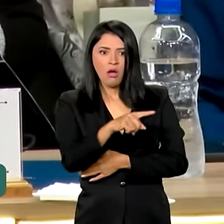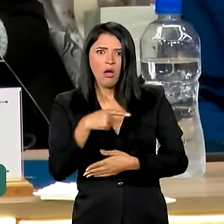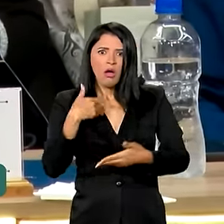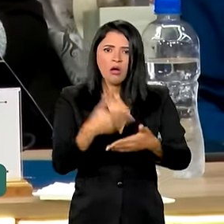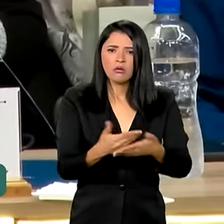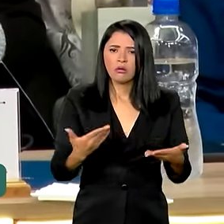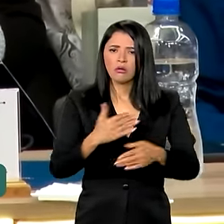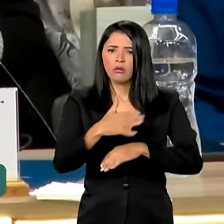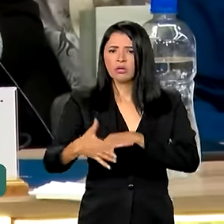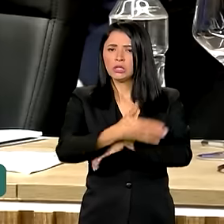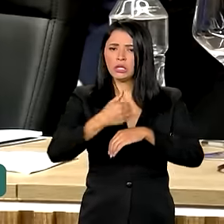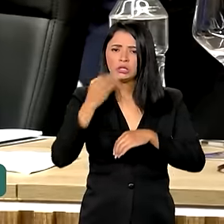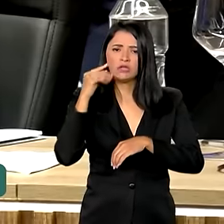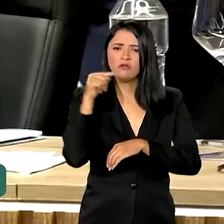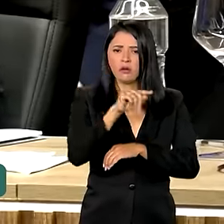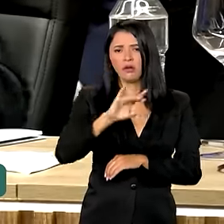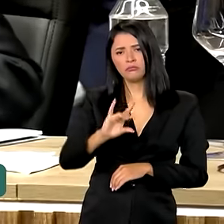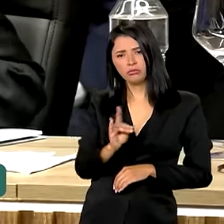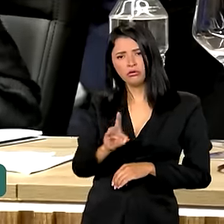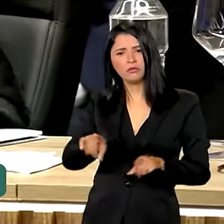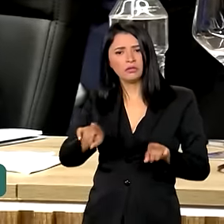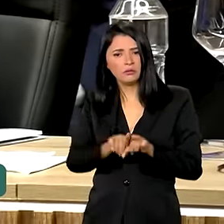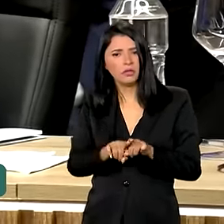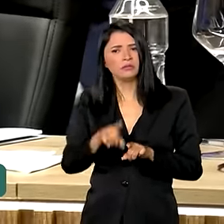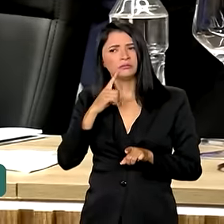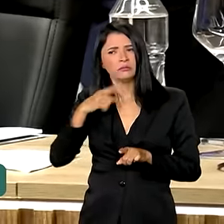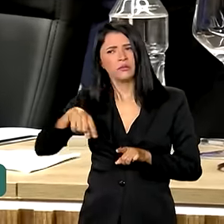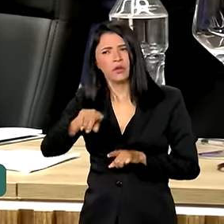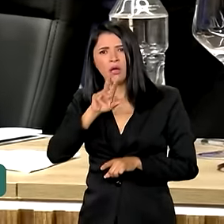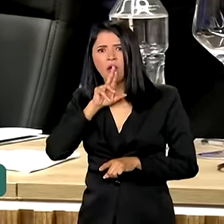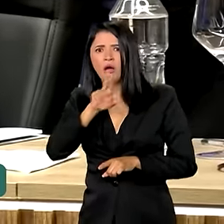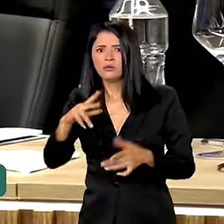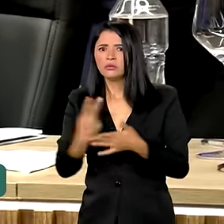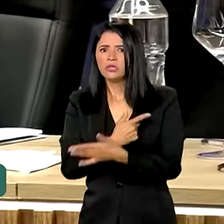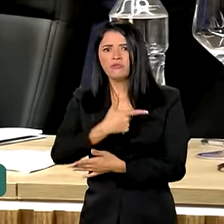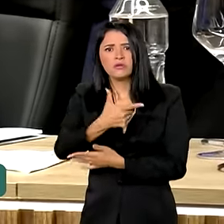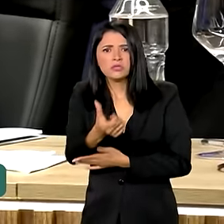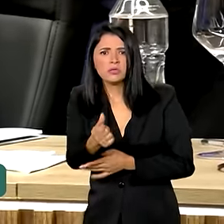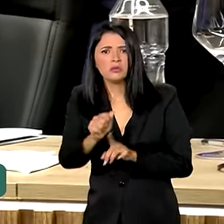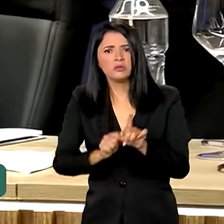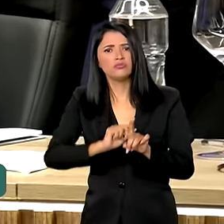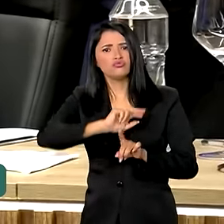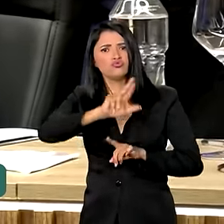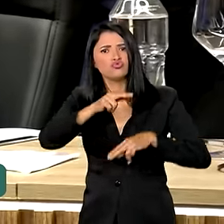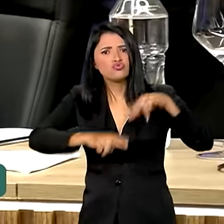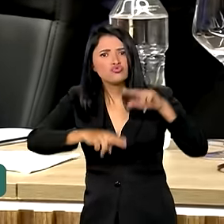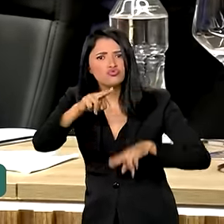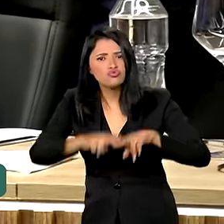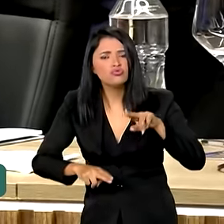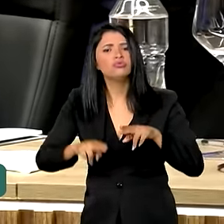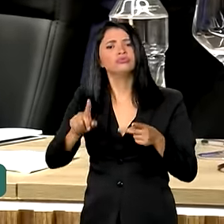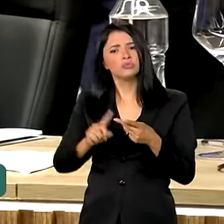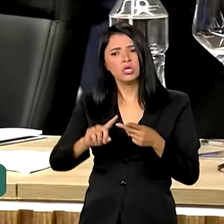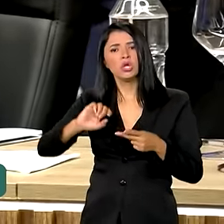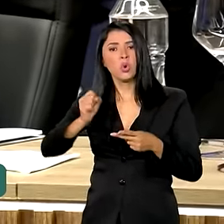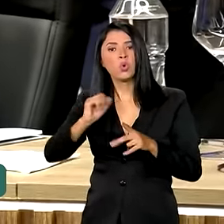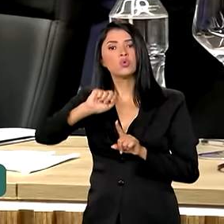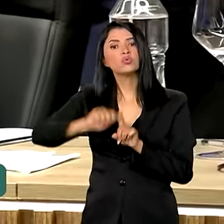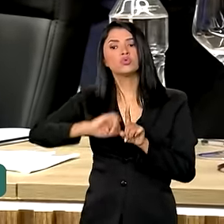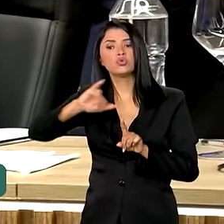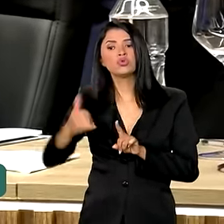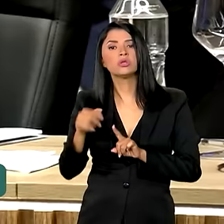tentativa de golpe na Bolívia. A reação unânime ao 26 de junho na Bolívia e ao 8 de janeiro no